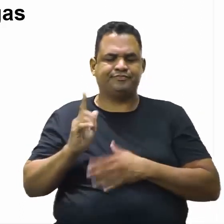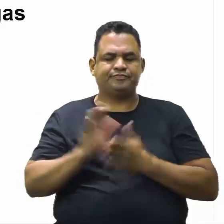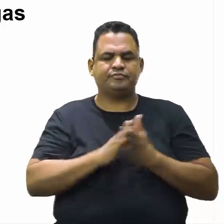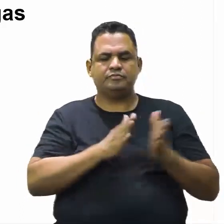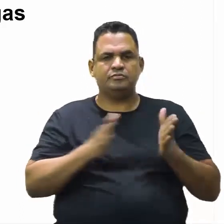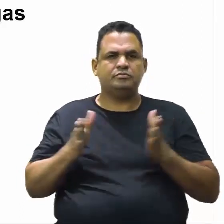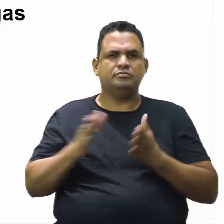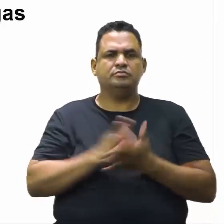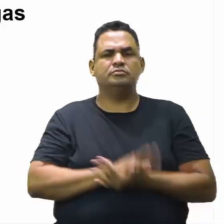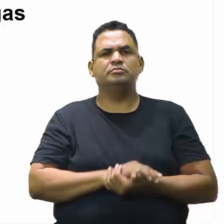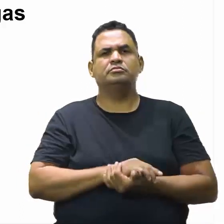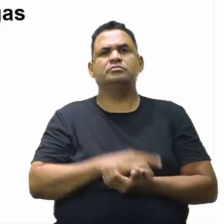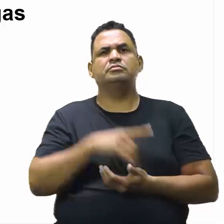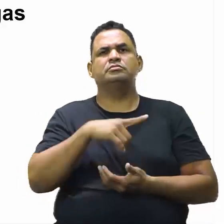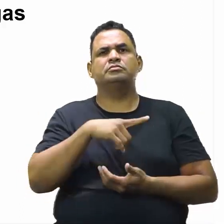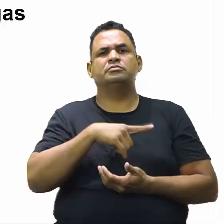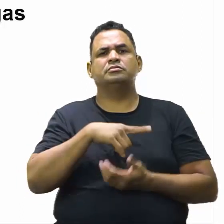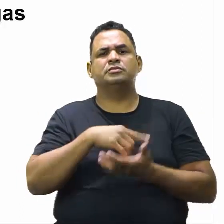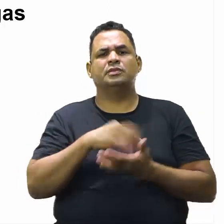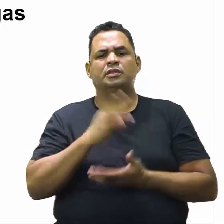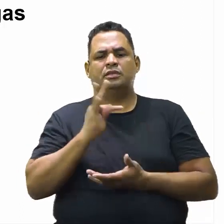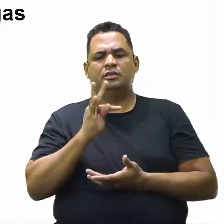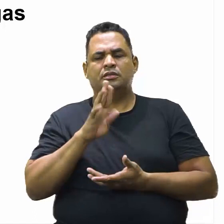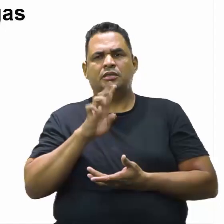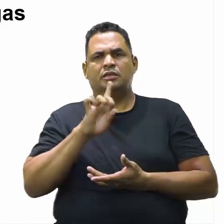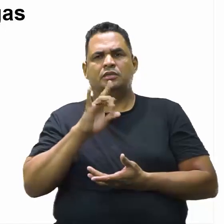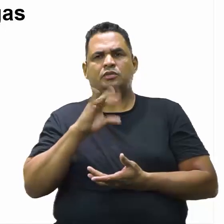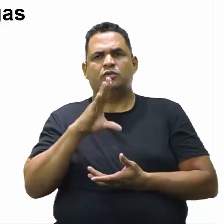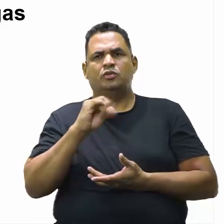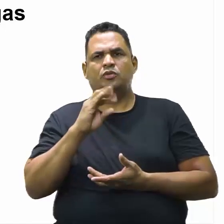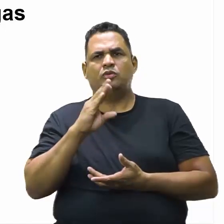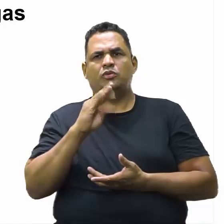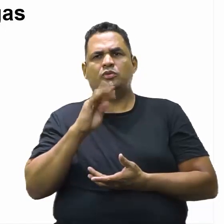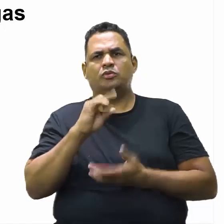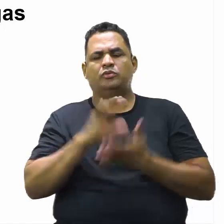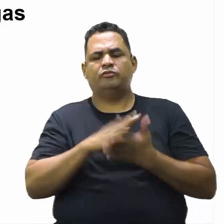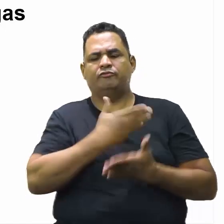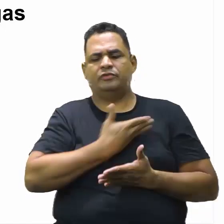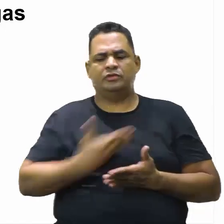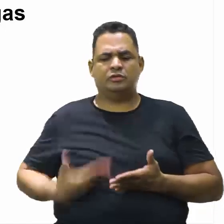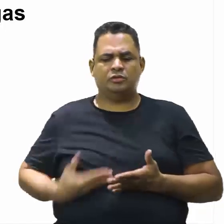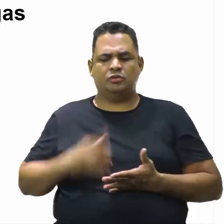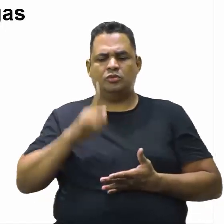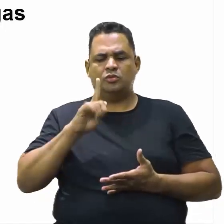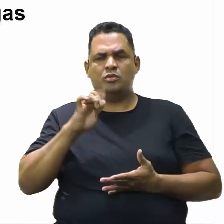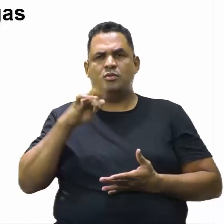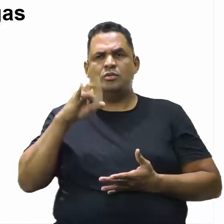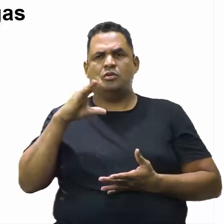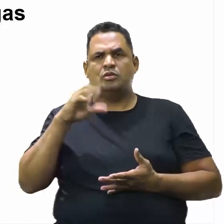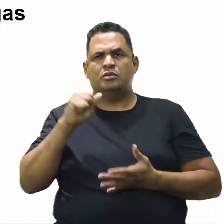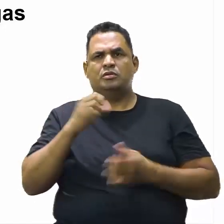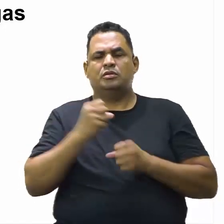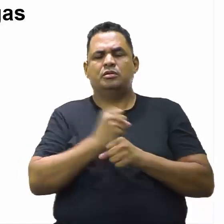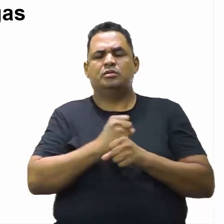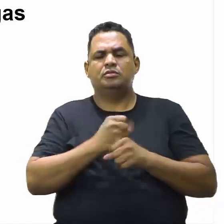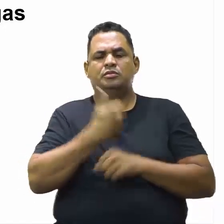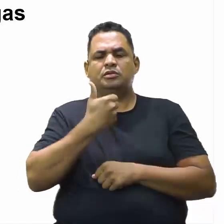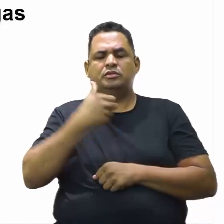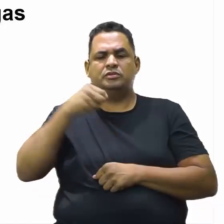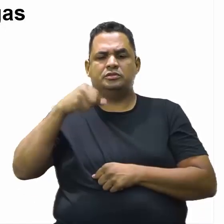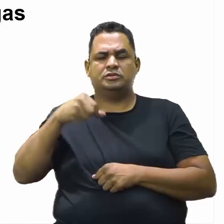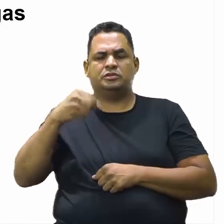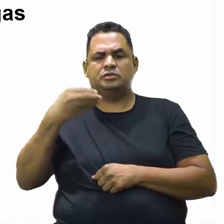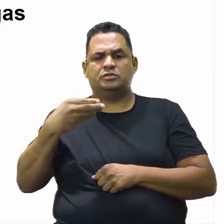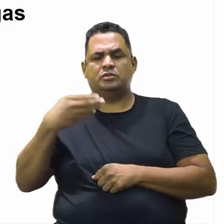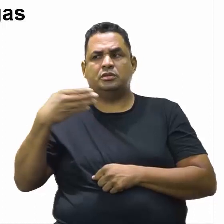época passou a ser chamada aí de Território Federal do Guaporé, 1943. A gente tinha